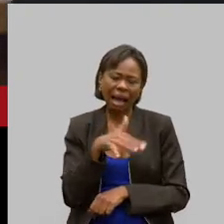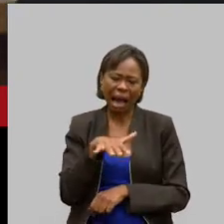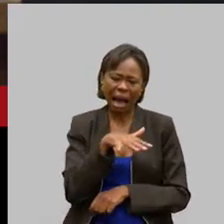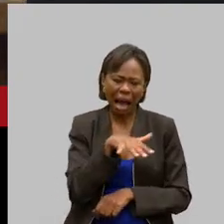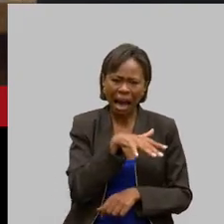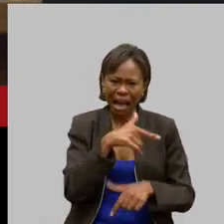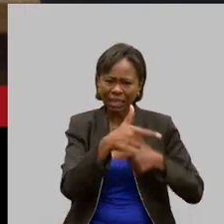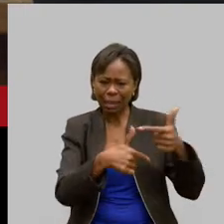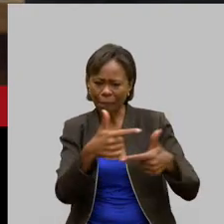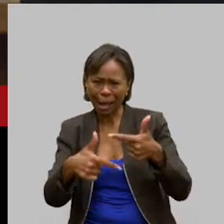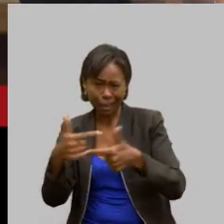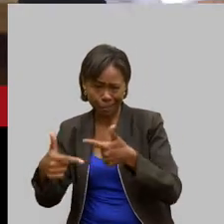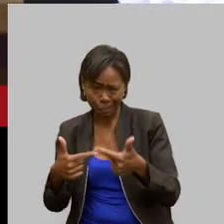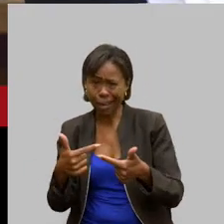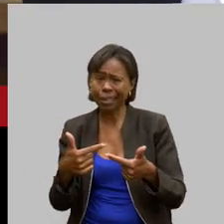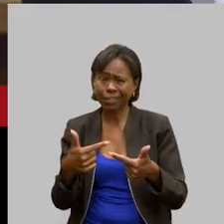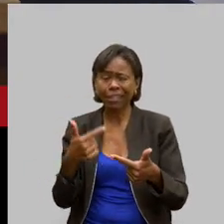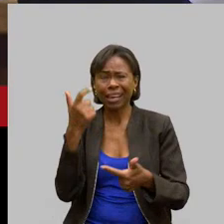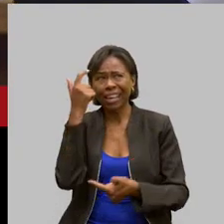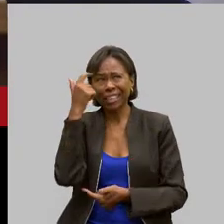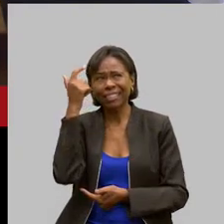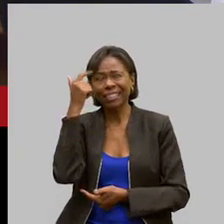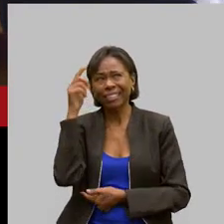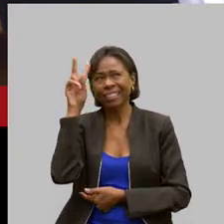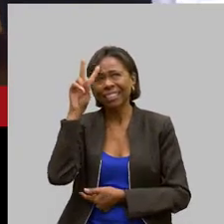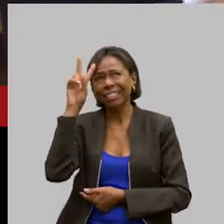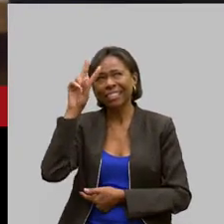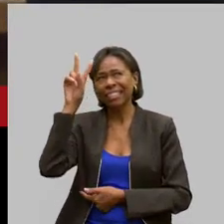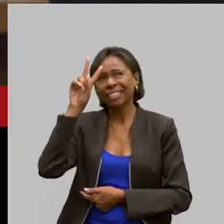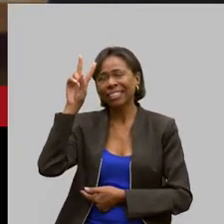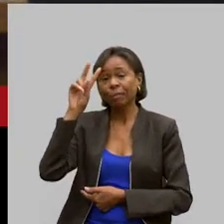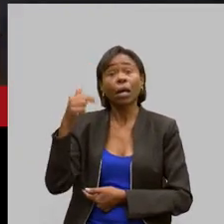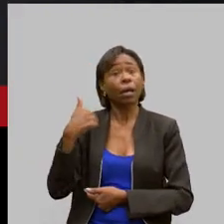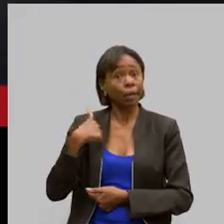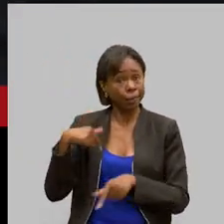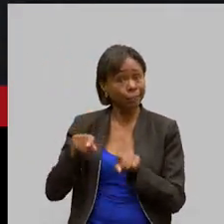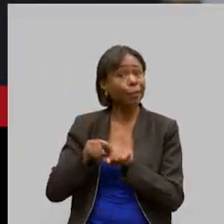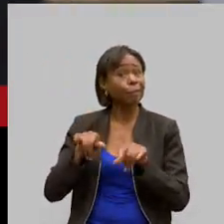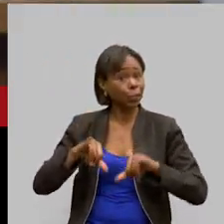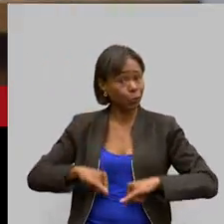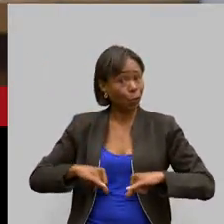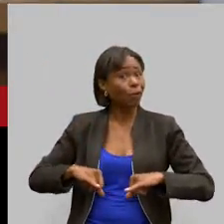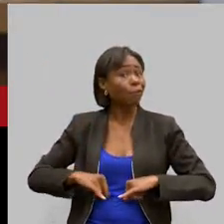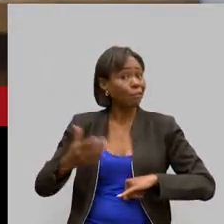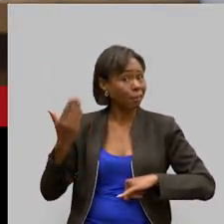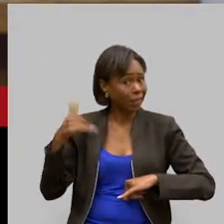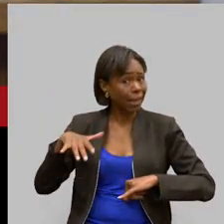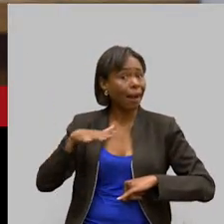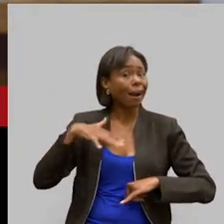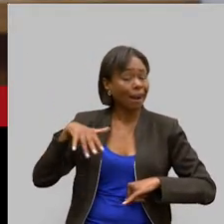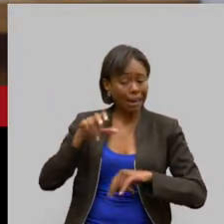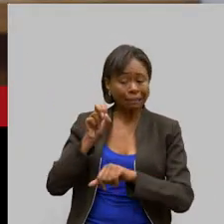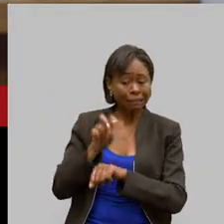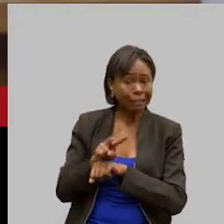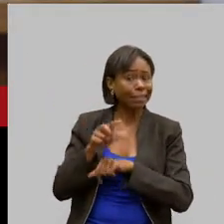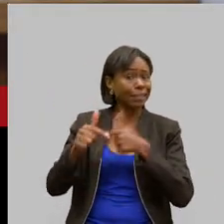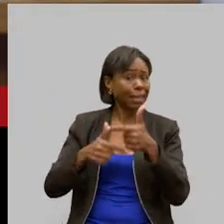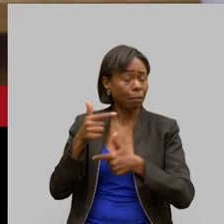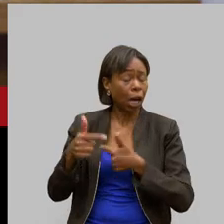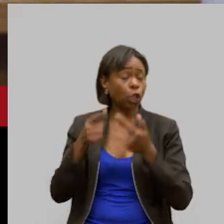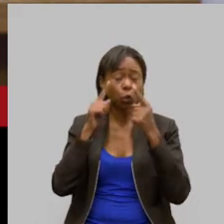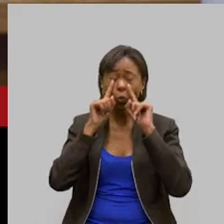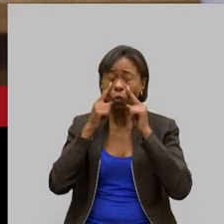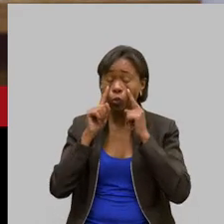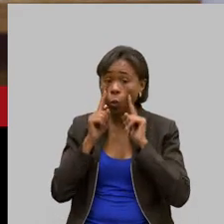a eu fico fica passando uma história na minha mente também sofri com o mercado de trabalho já saí chorando de de